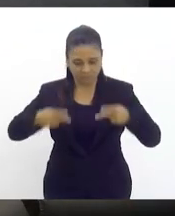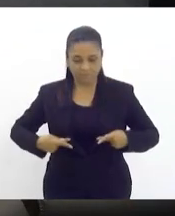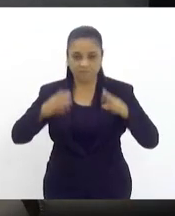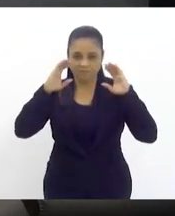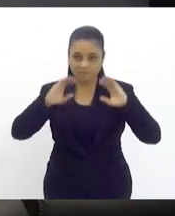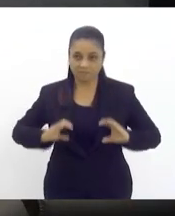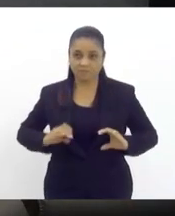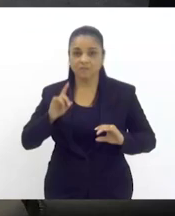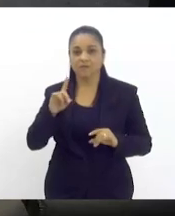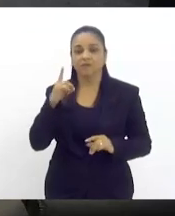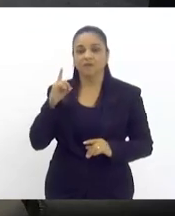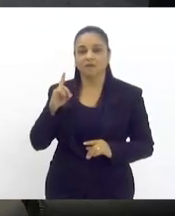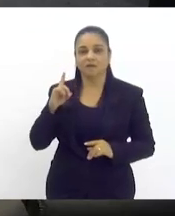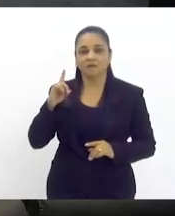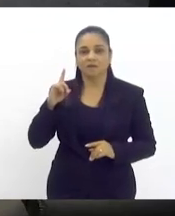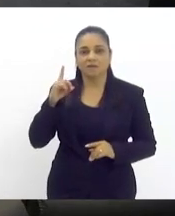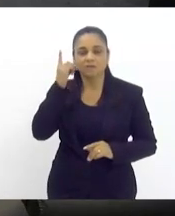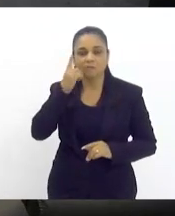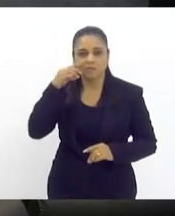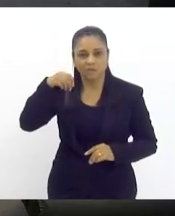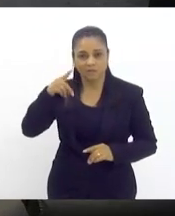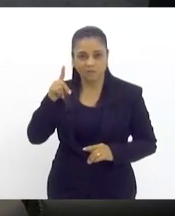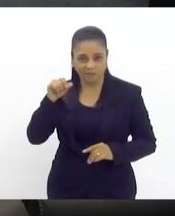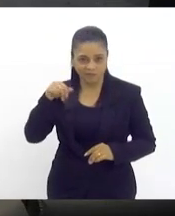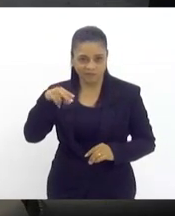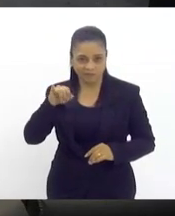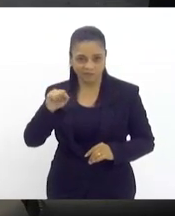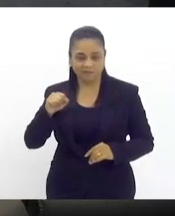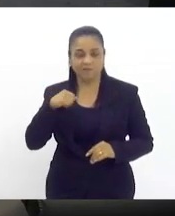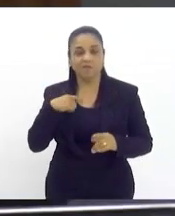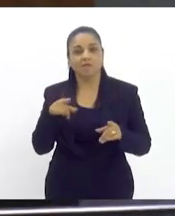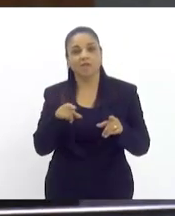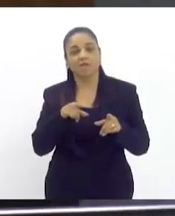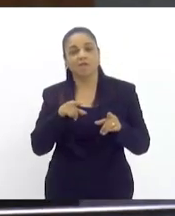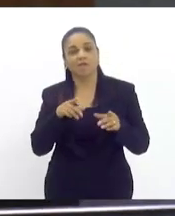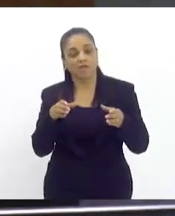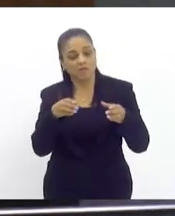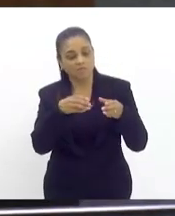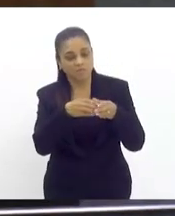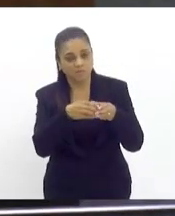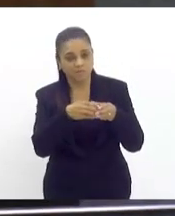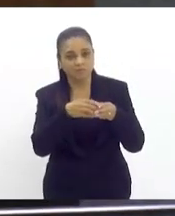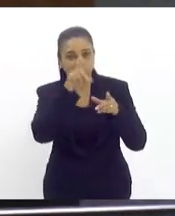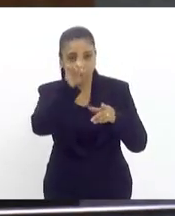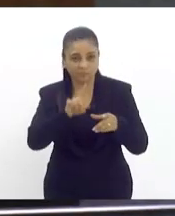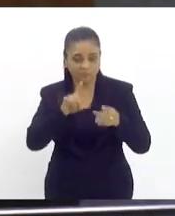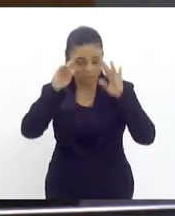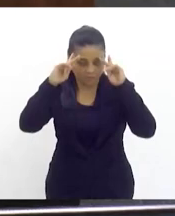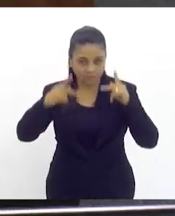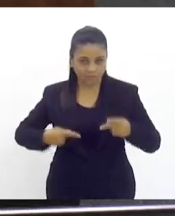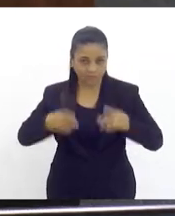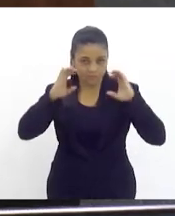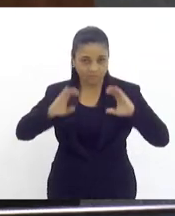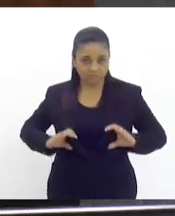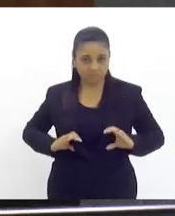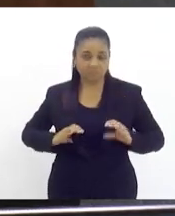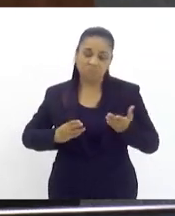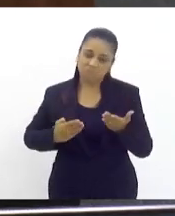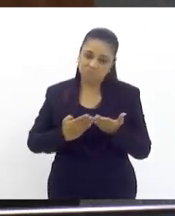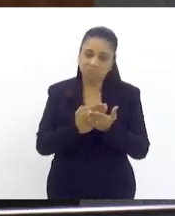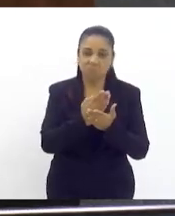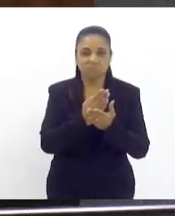boa tarde a todos o parecer da Comissão de Direitos Humanos para esse projeto é favorável sem emendas